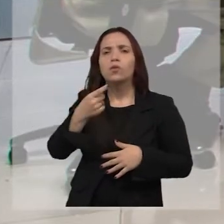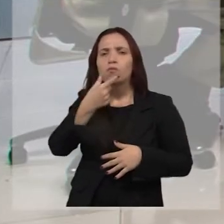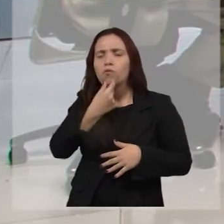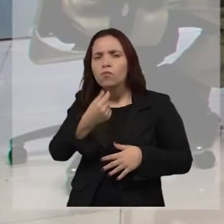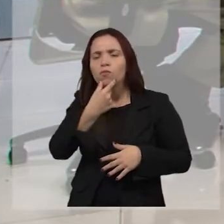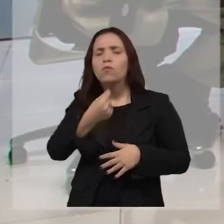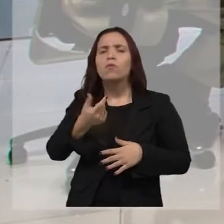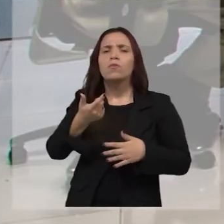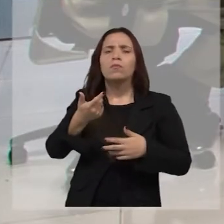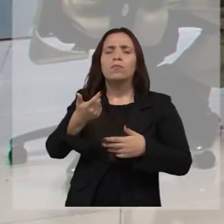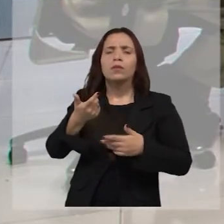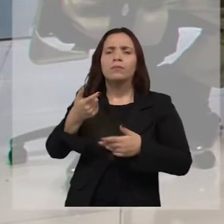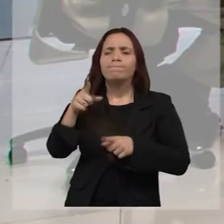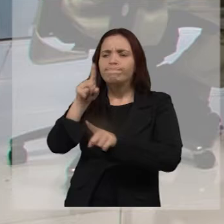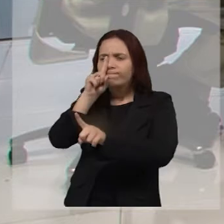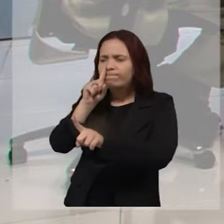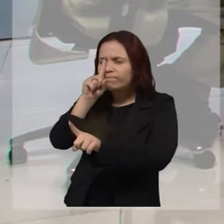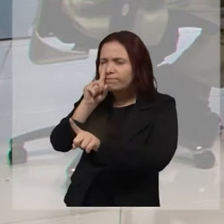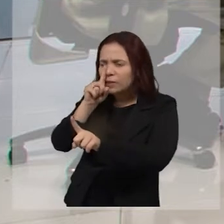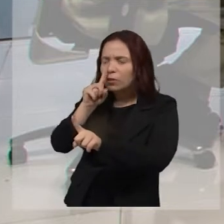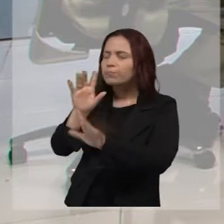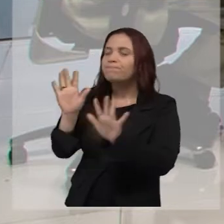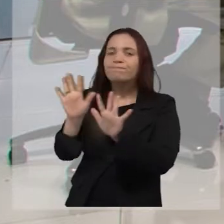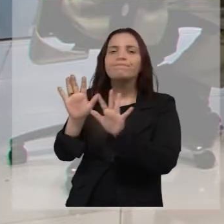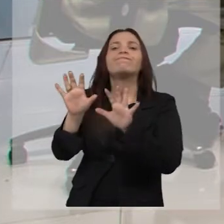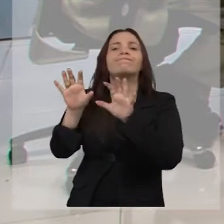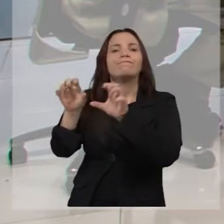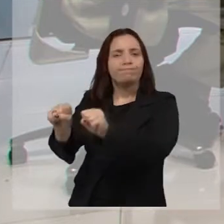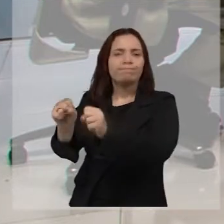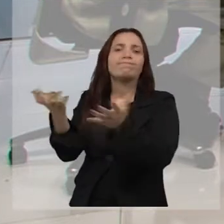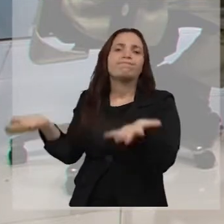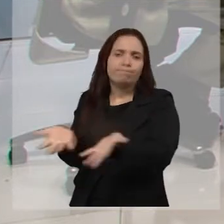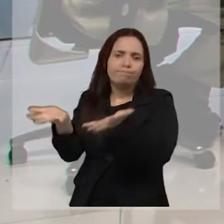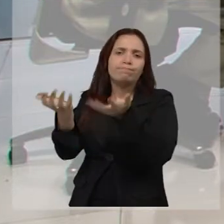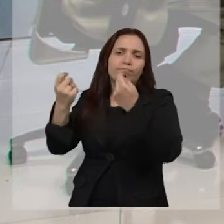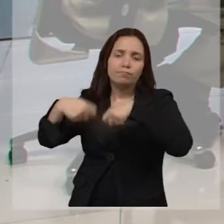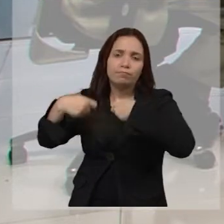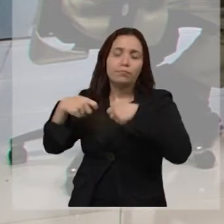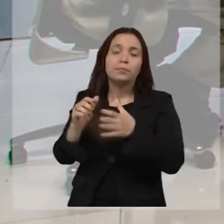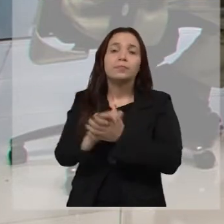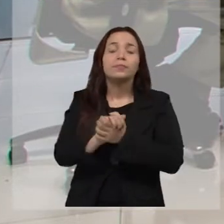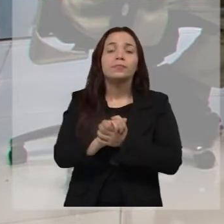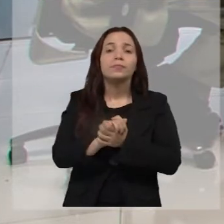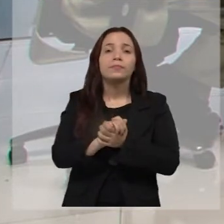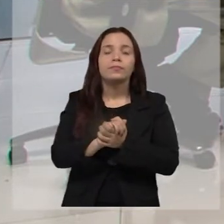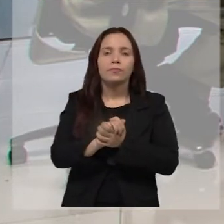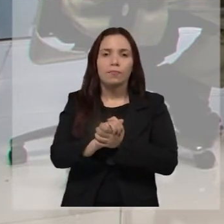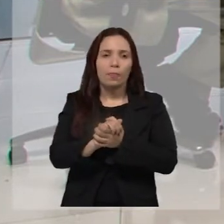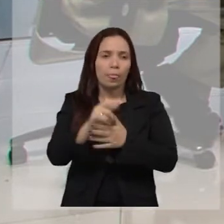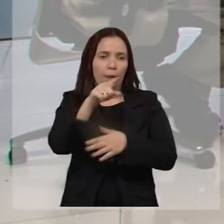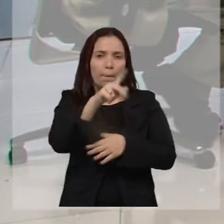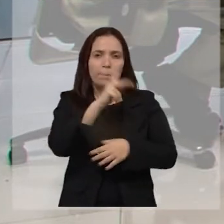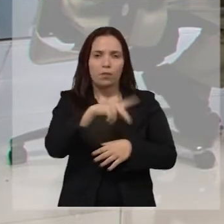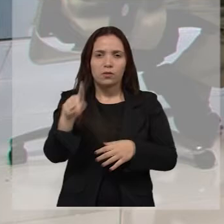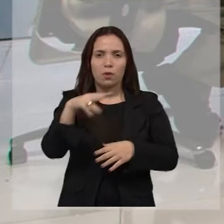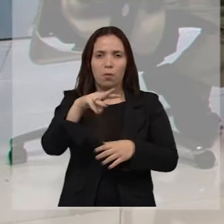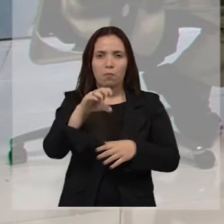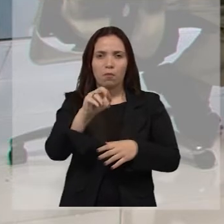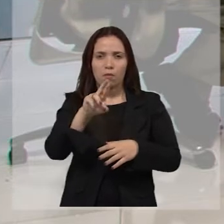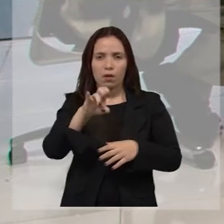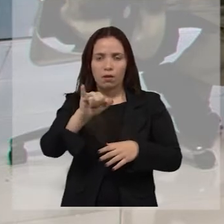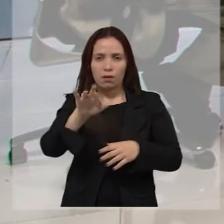homens, sejam eles os mais periculosos possíveis. Temos uma tradição malsã, e aqui eu peço emprestado ao professor